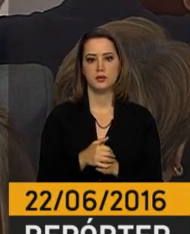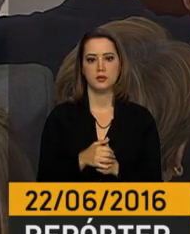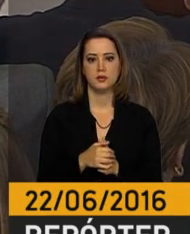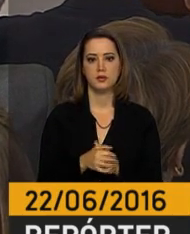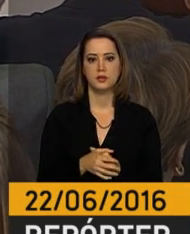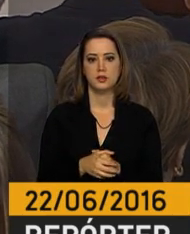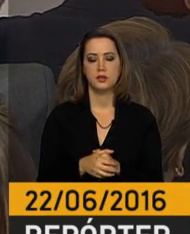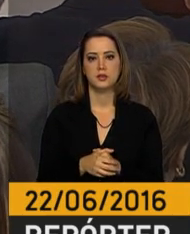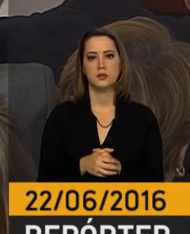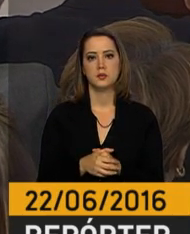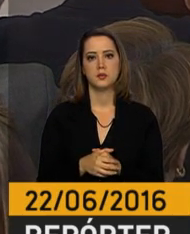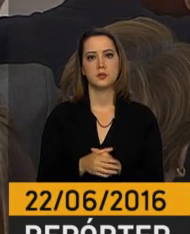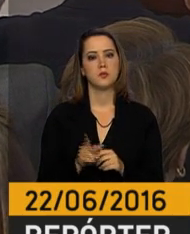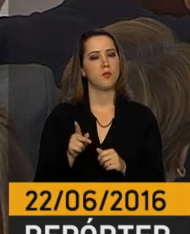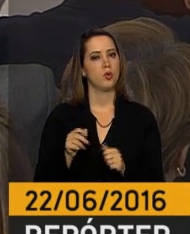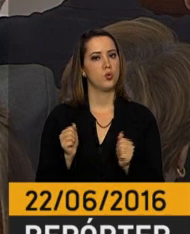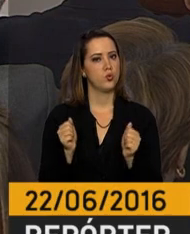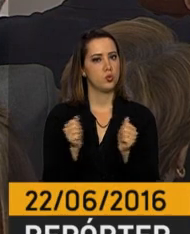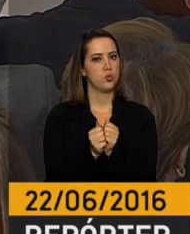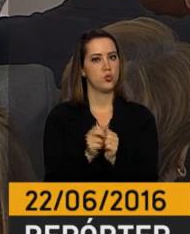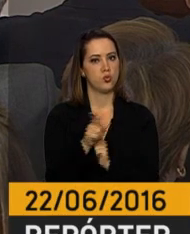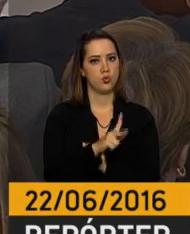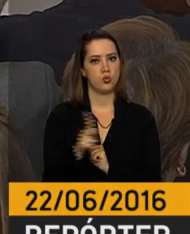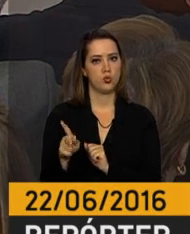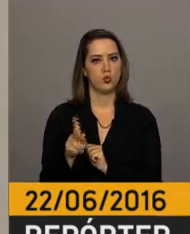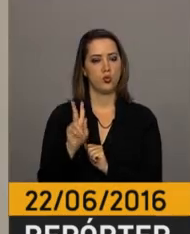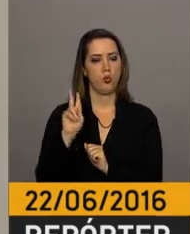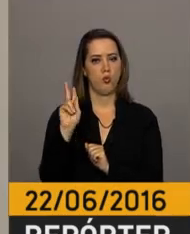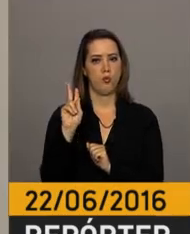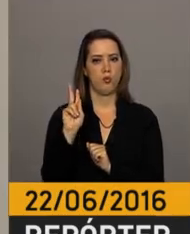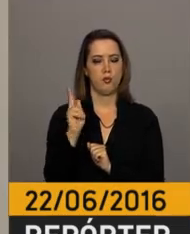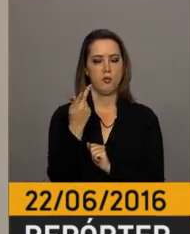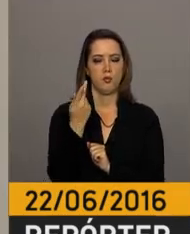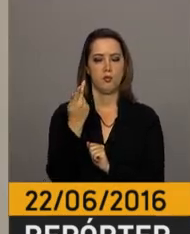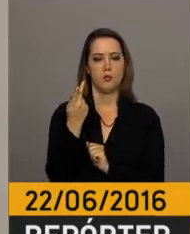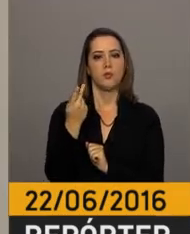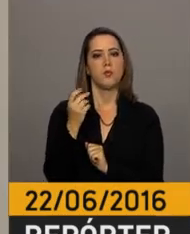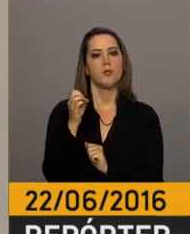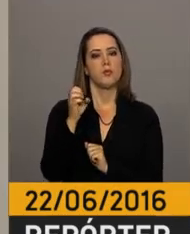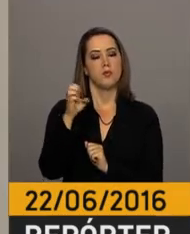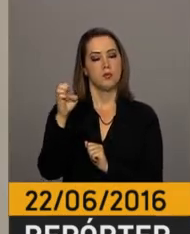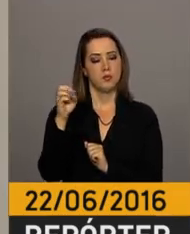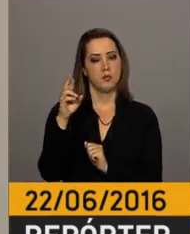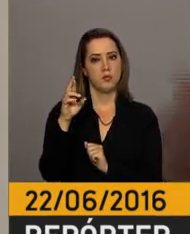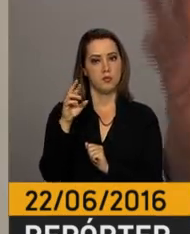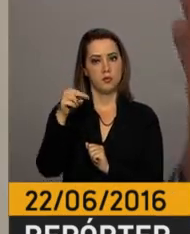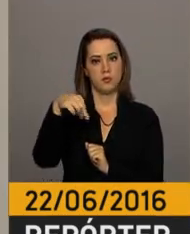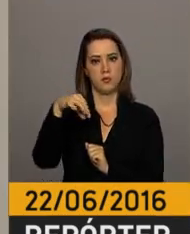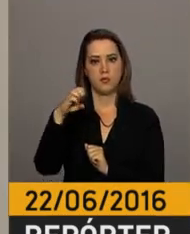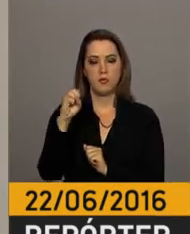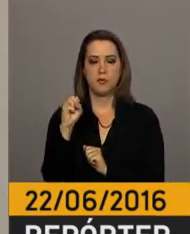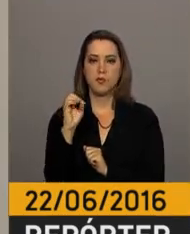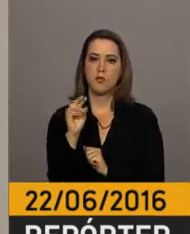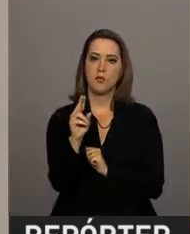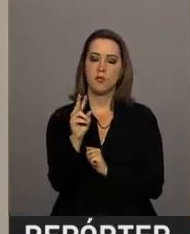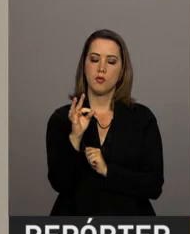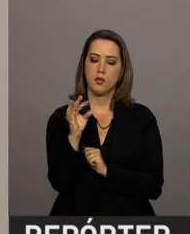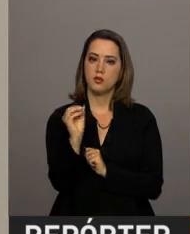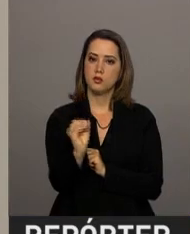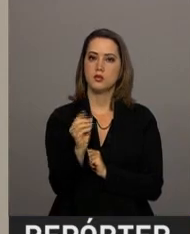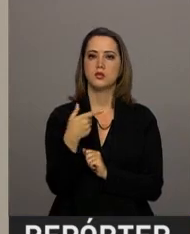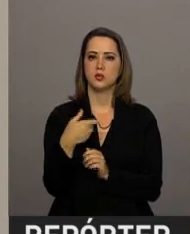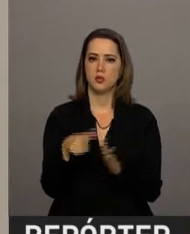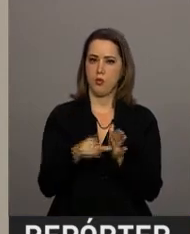do do professor Ernesto lozzardo nós sempre discutimos o país né ainda eu eh